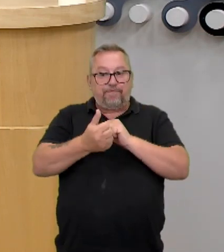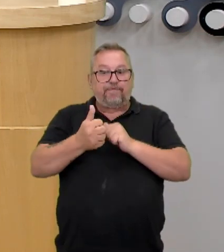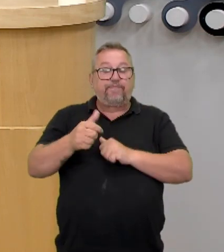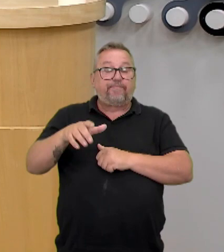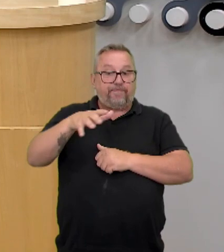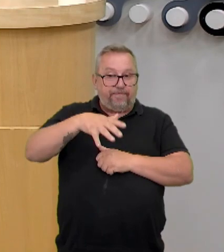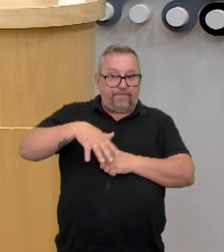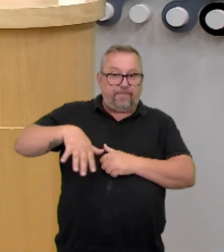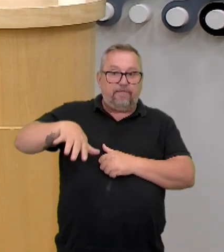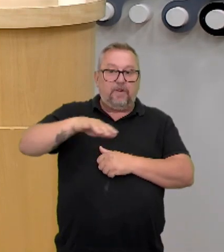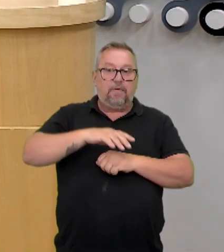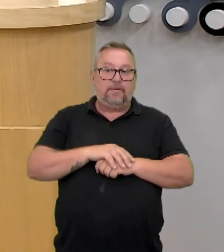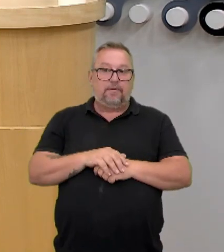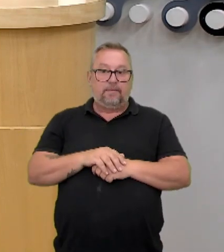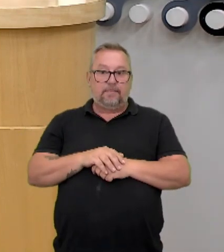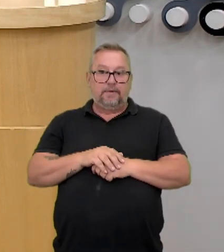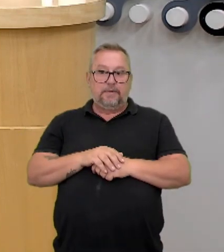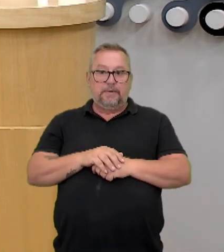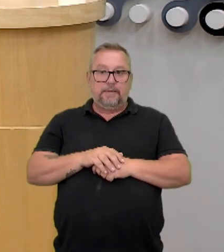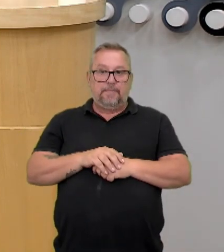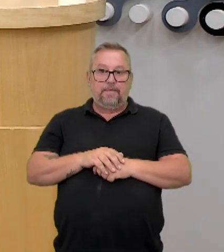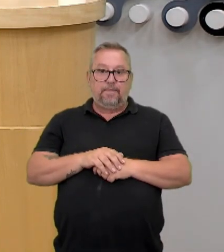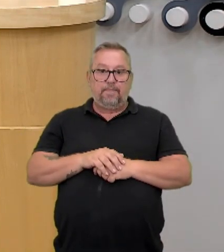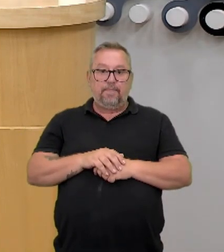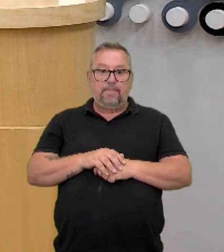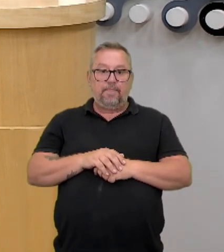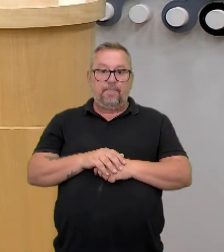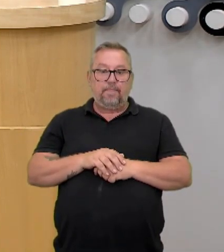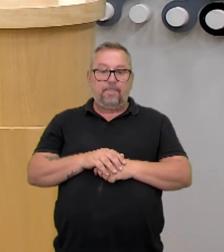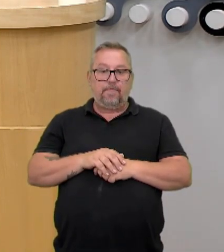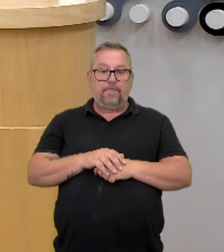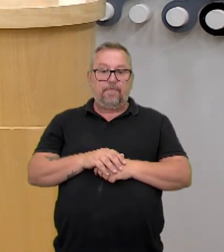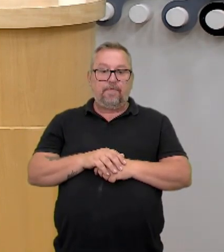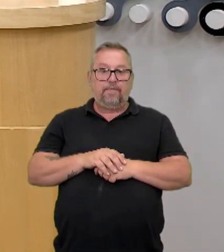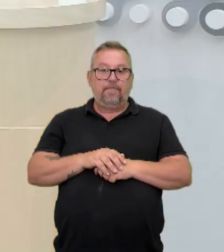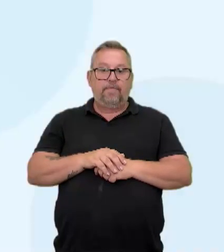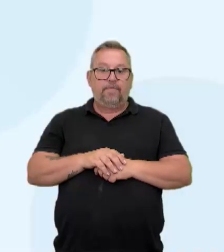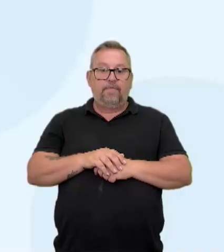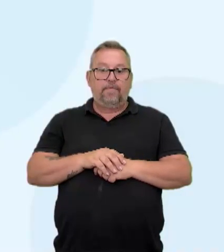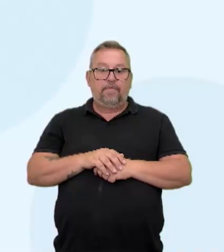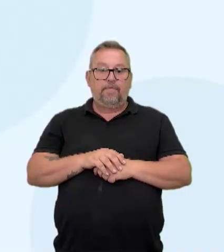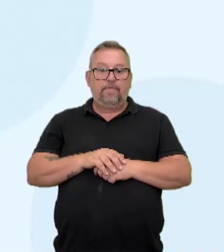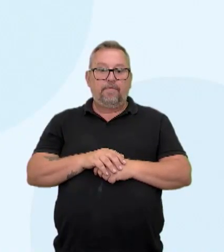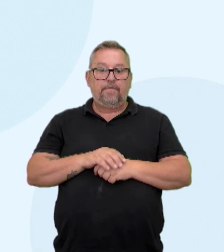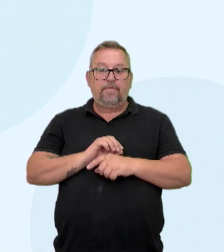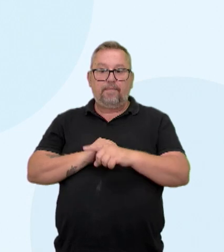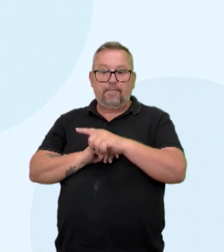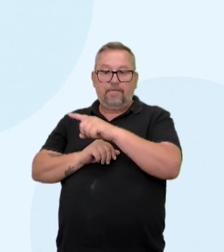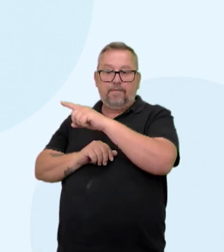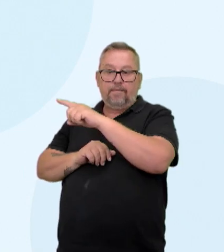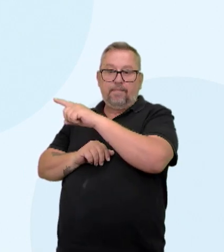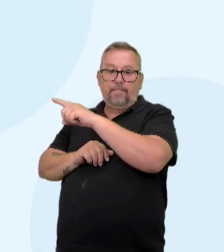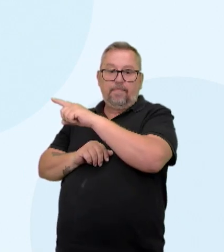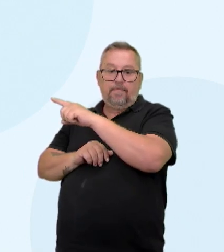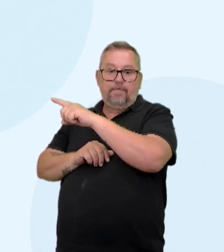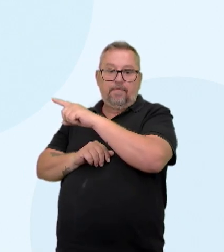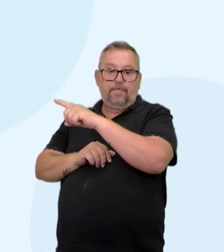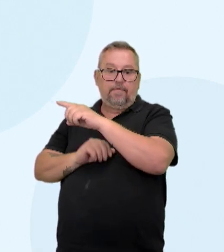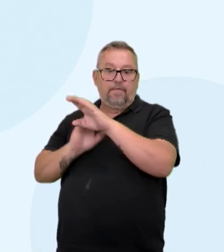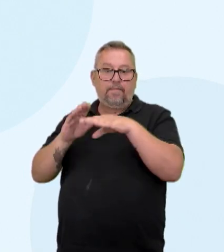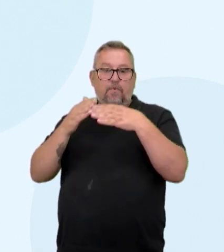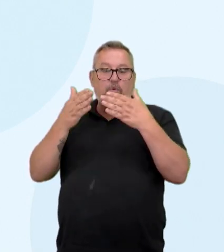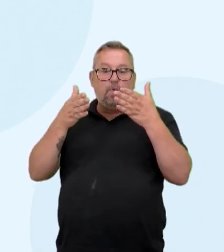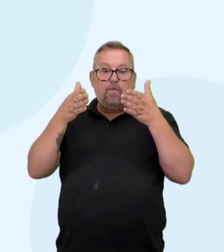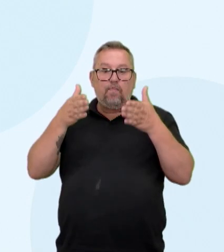para um lugar, não serve para outro. Perfeito. A terceira agora... Qual é a tendência político-ideológica que direciona a